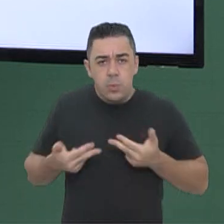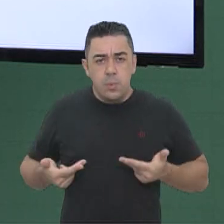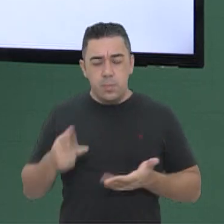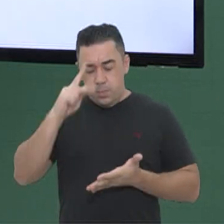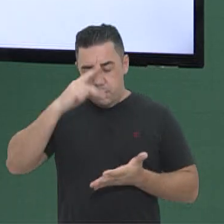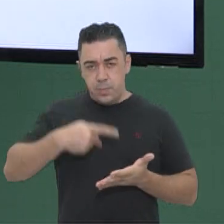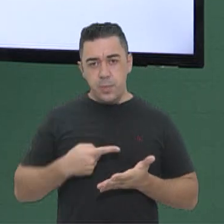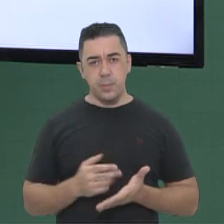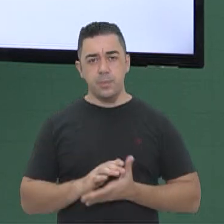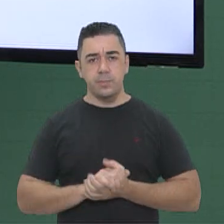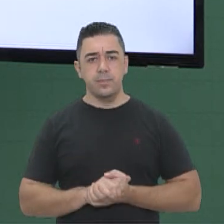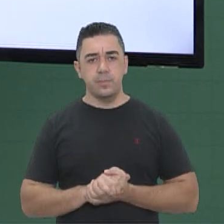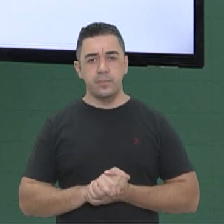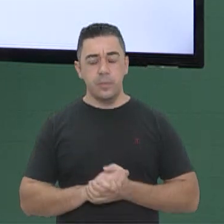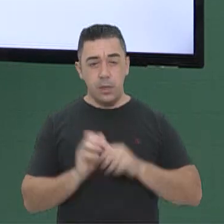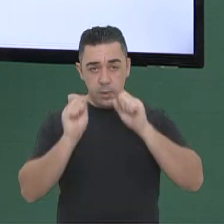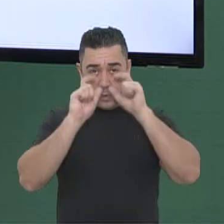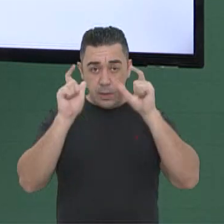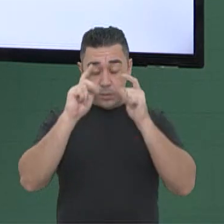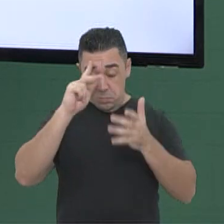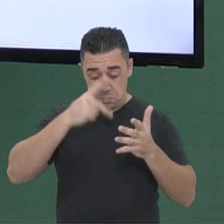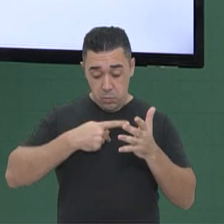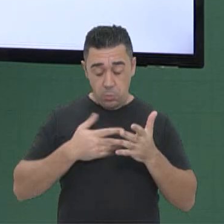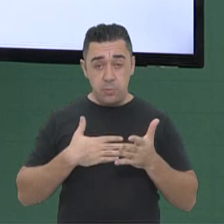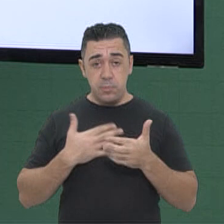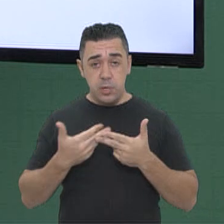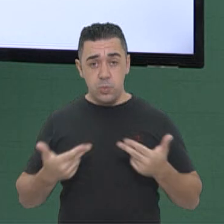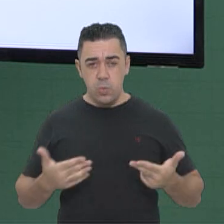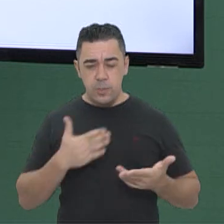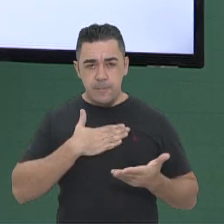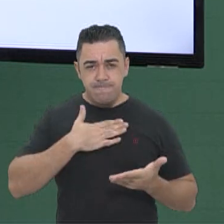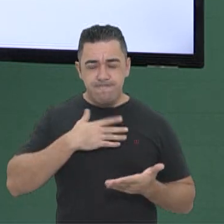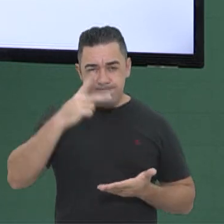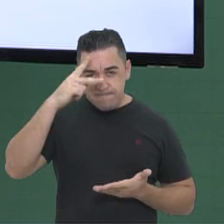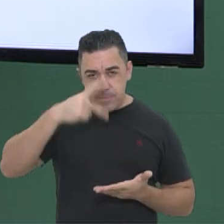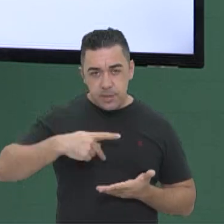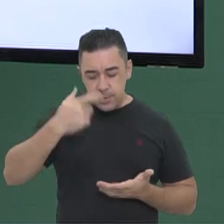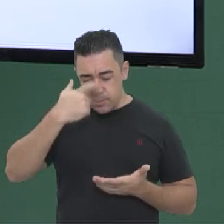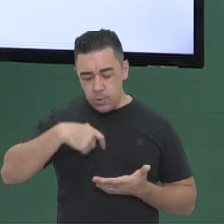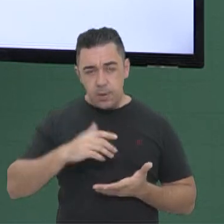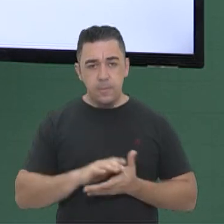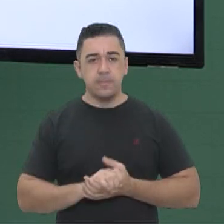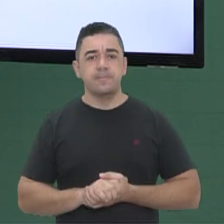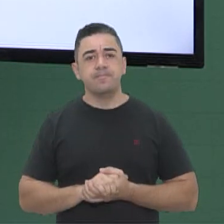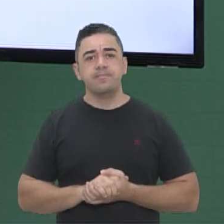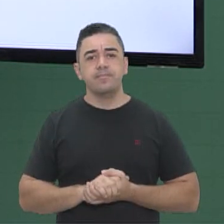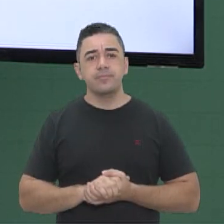atenção com os pertences pessoais, tá bom?